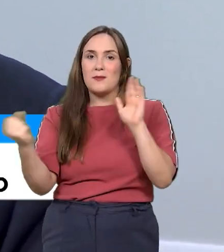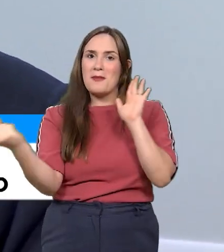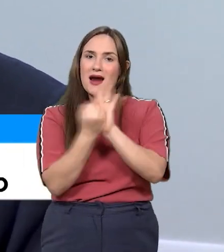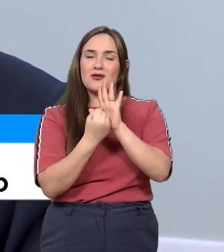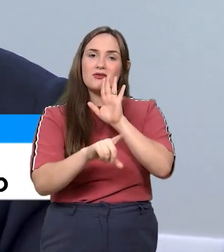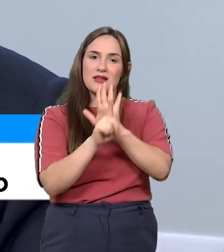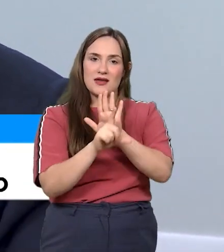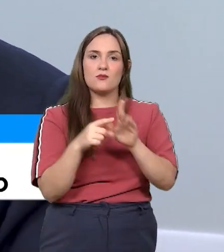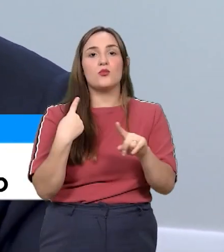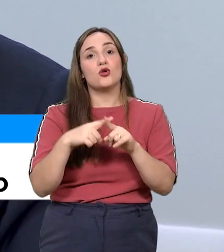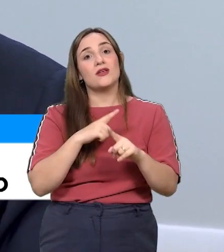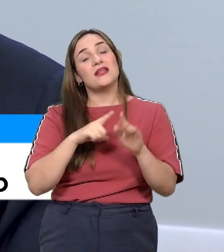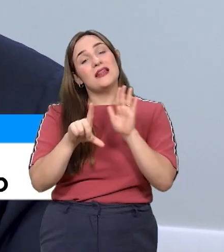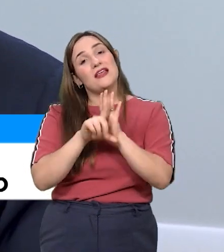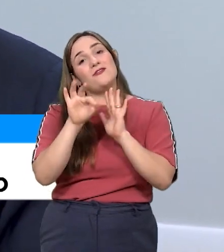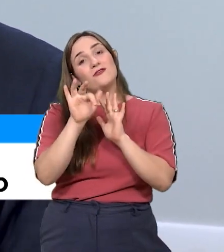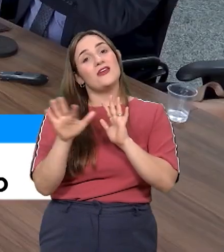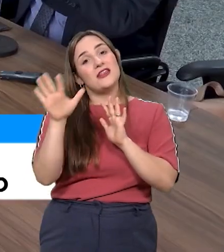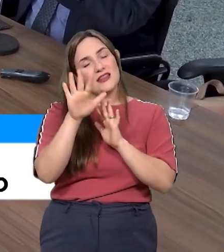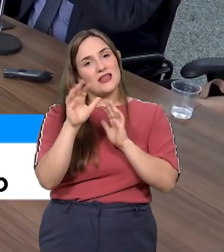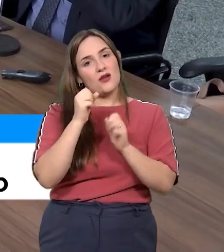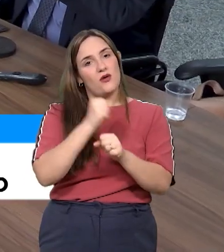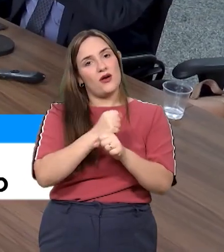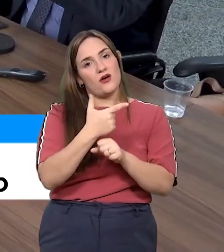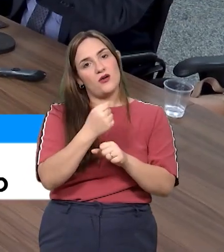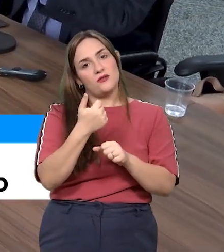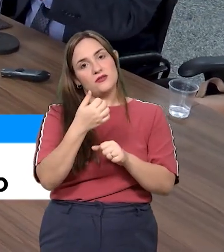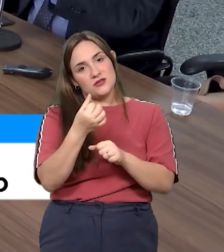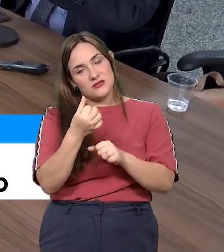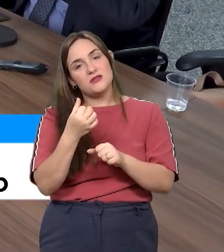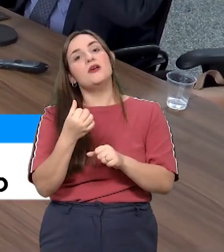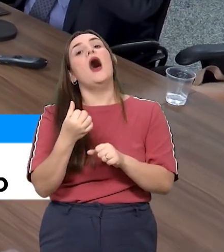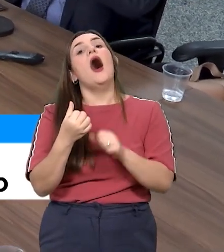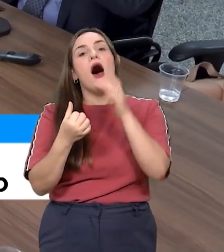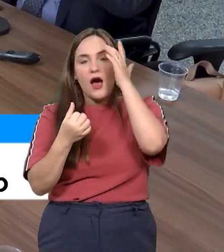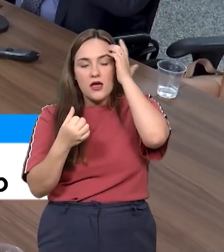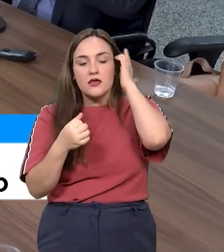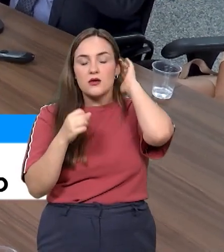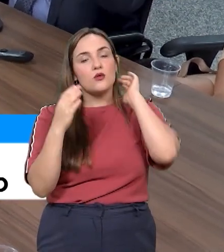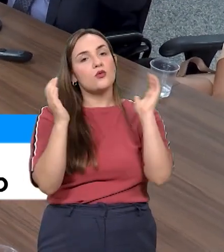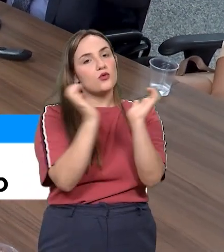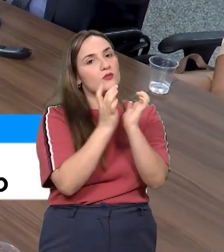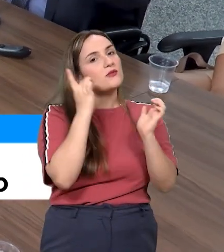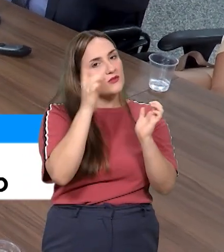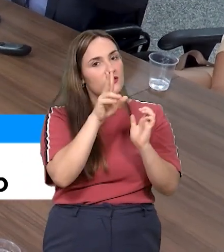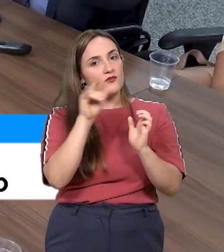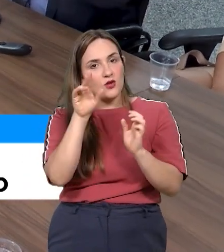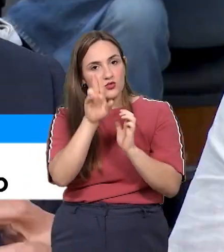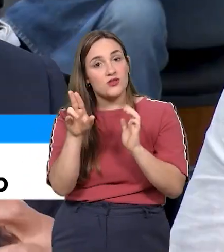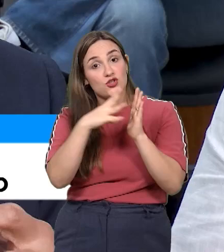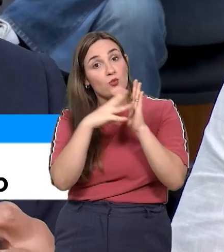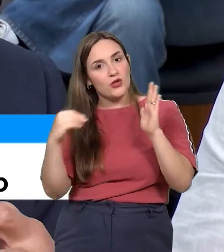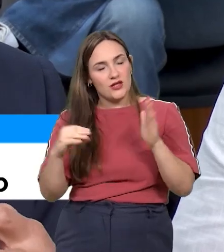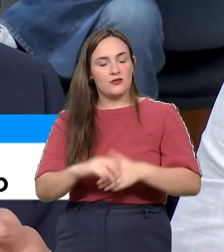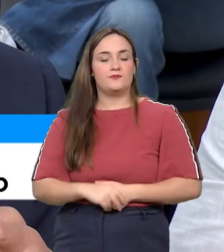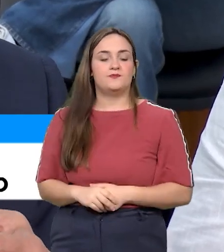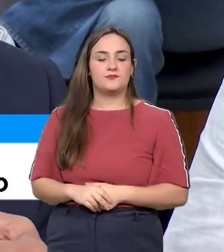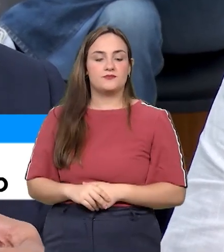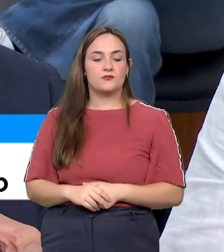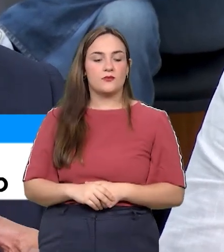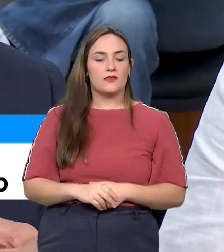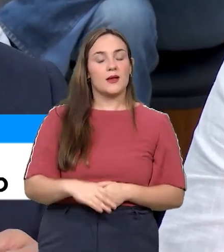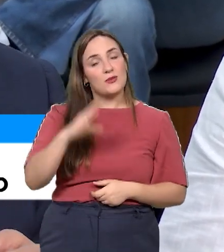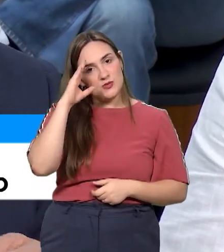Inovação, uma lei federal de 2016, será o modelo utilizado pelos parlamentares e membros do grupo. Um de seus